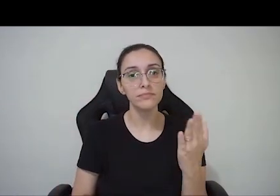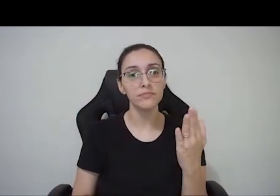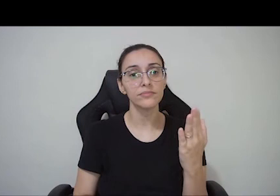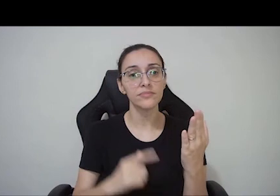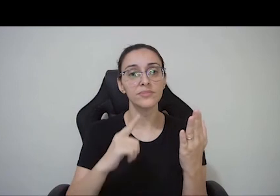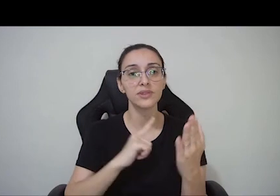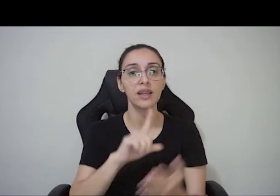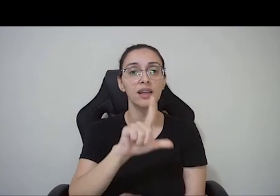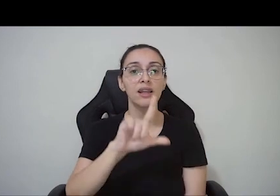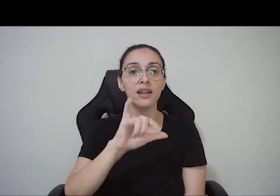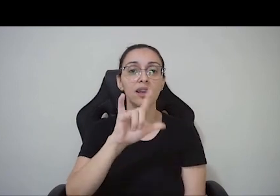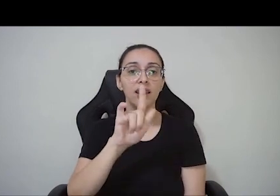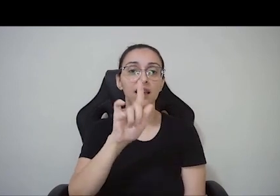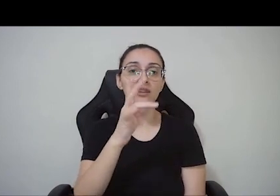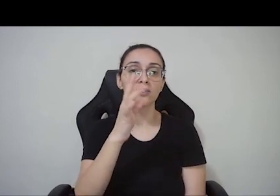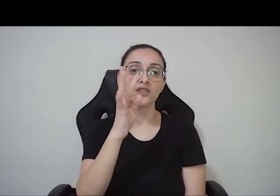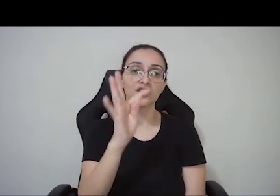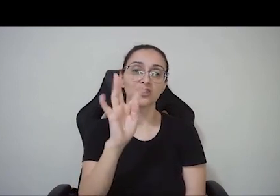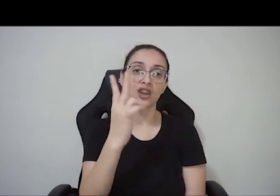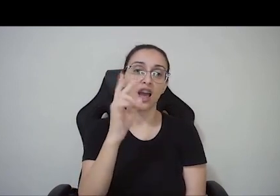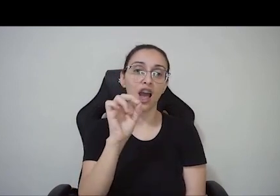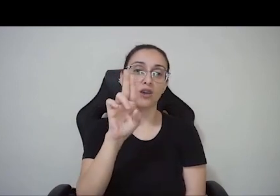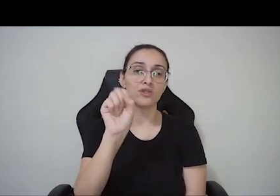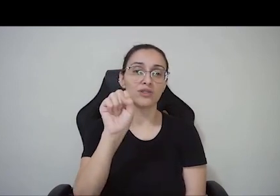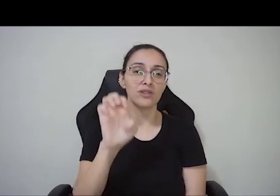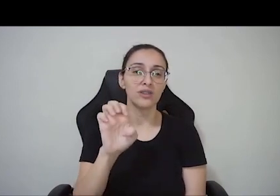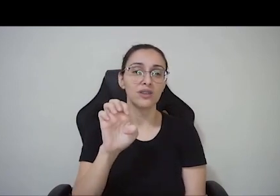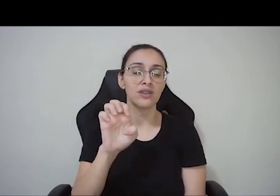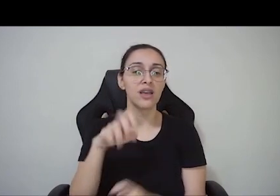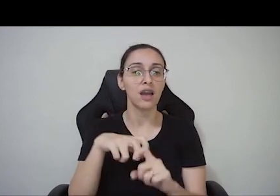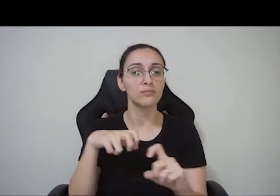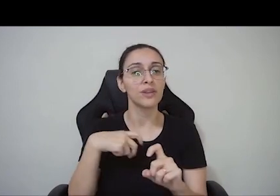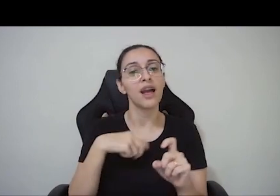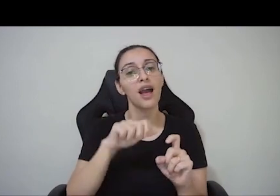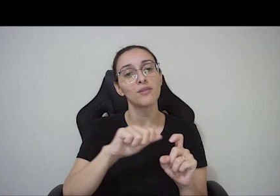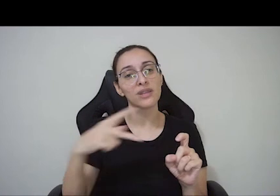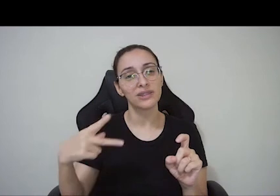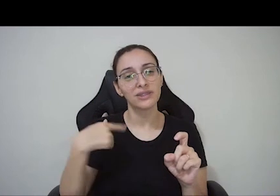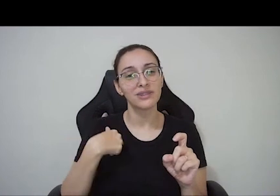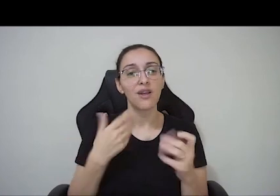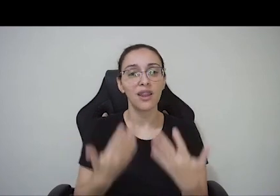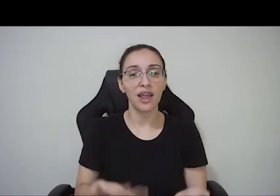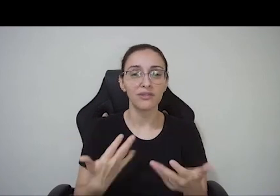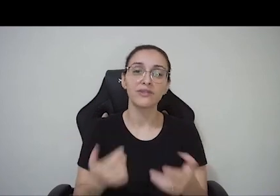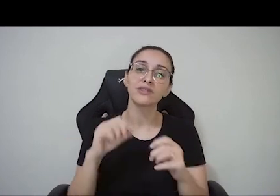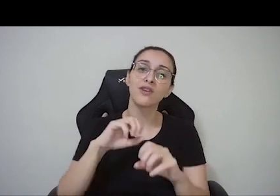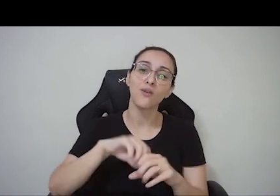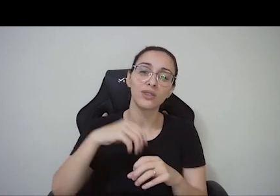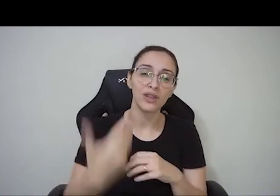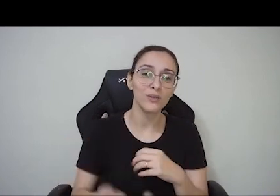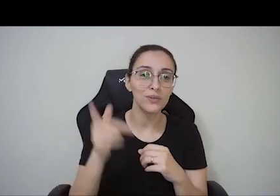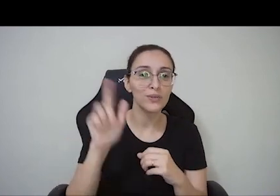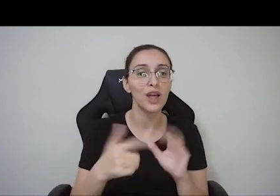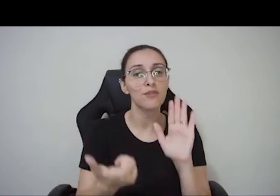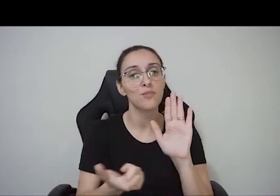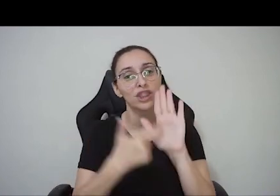Existe o Lighthouse, que é para aplicações web, e ele retorna como está a interação com o conteúdo. Então, vem como está